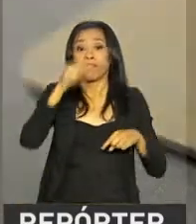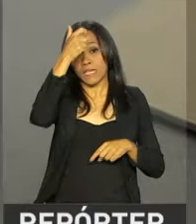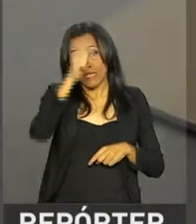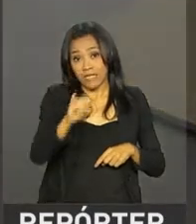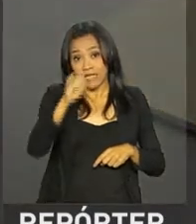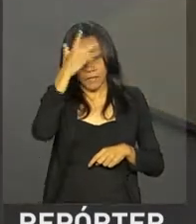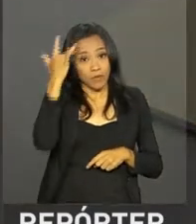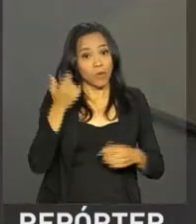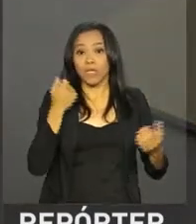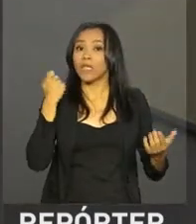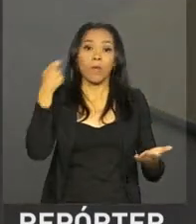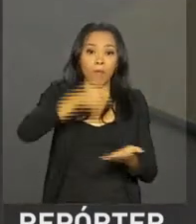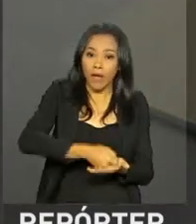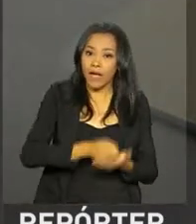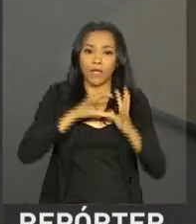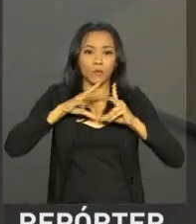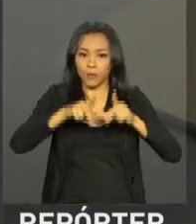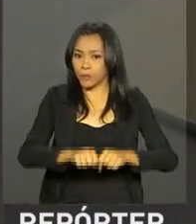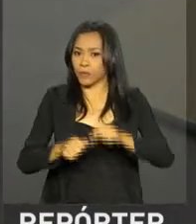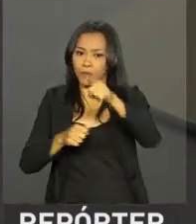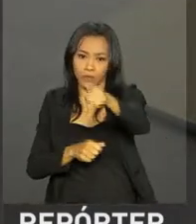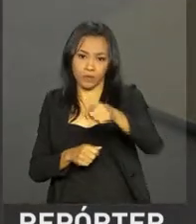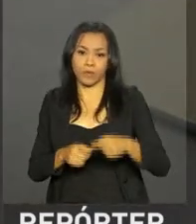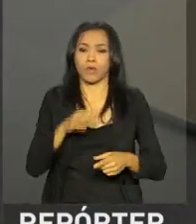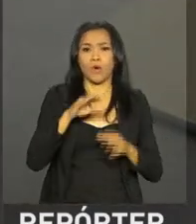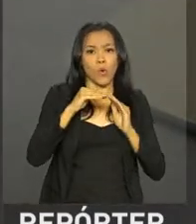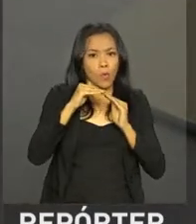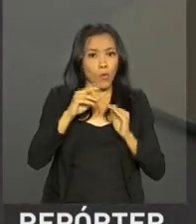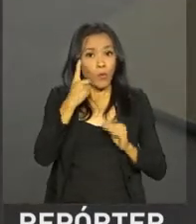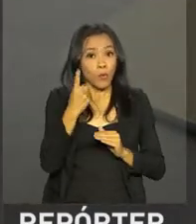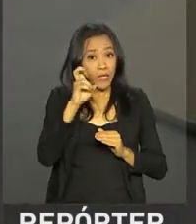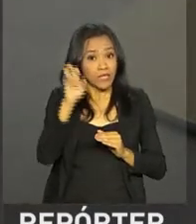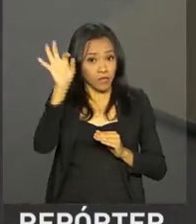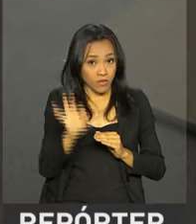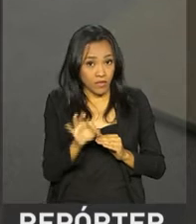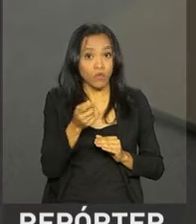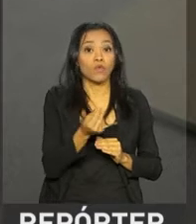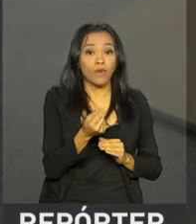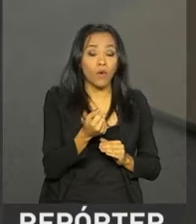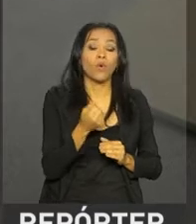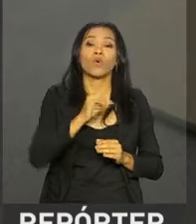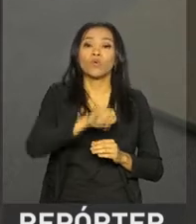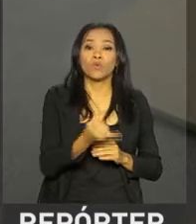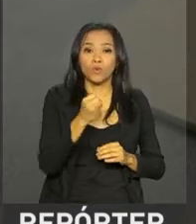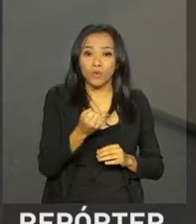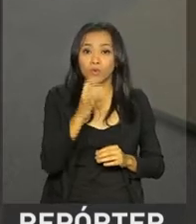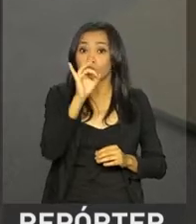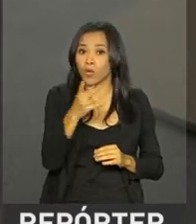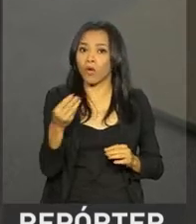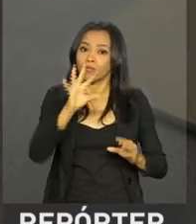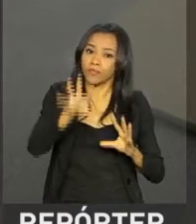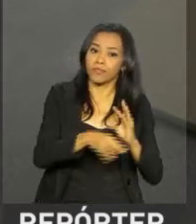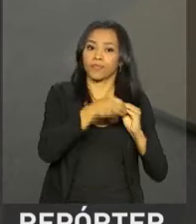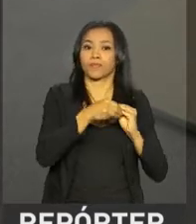não quitar o valor total num mês, ao pagar o mínimo de 15% do valor da fatura, os juros só podem ser cobrados